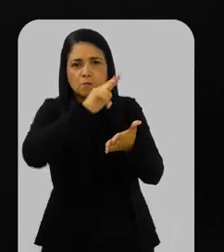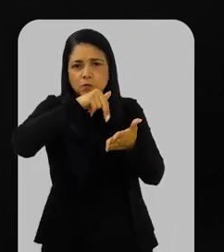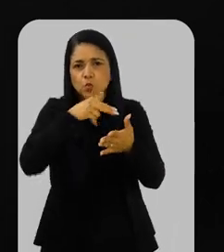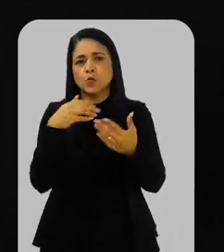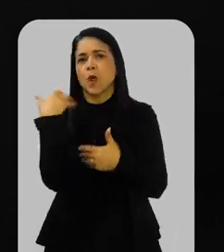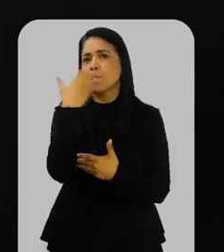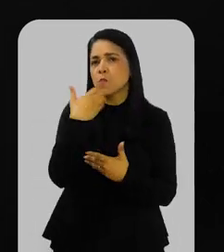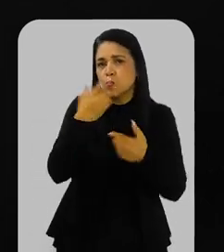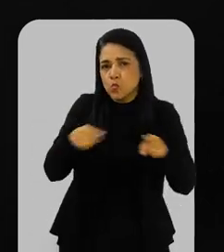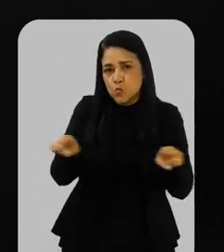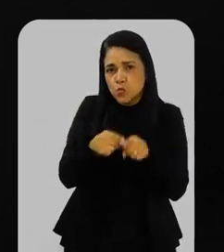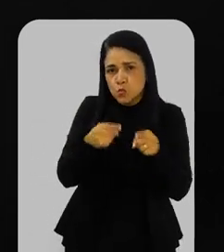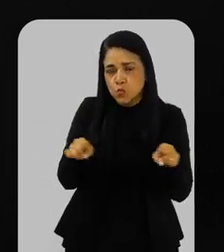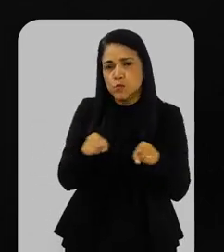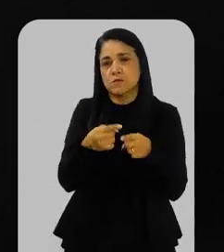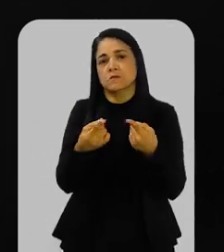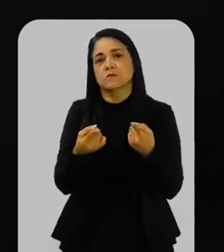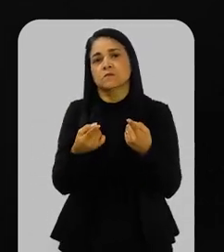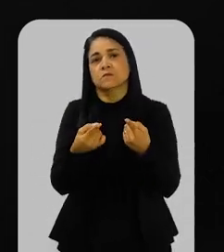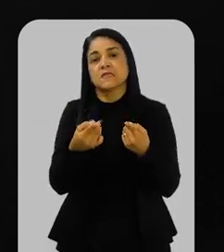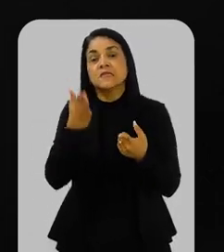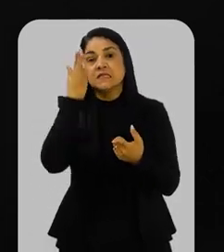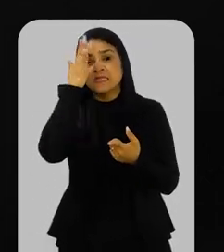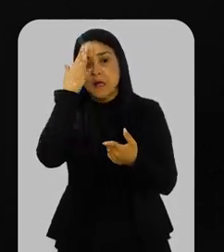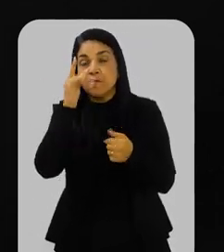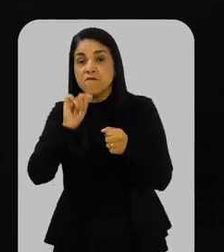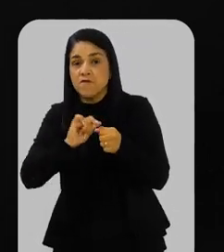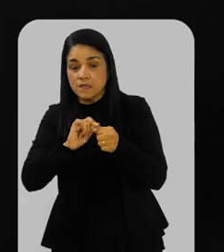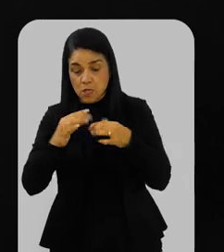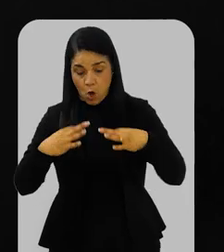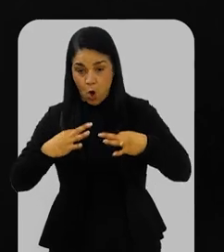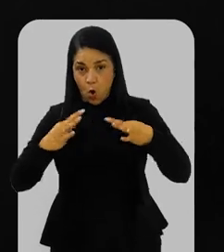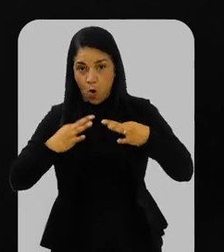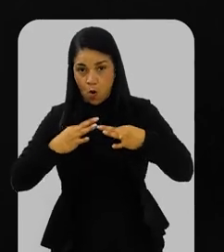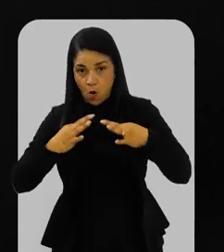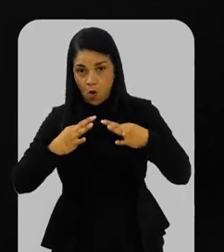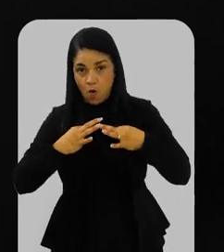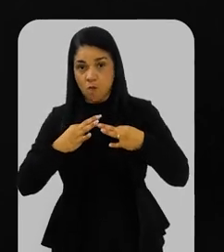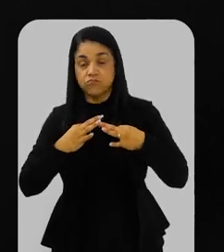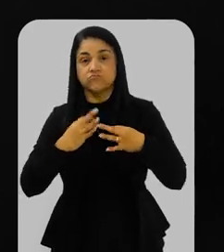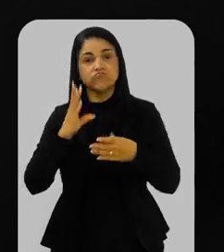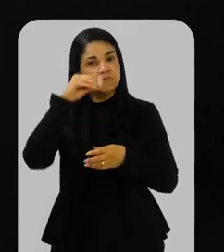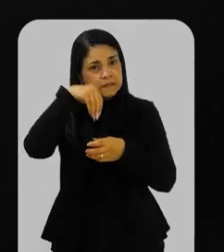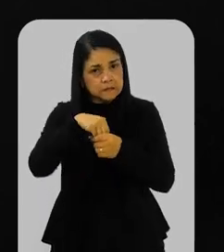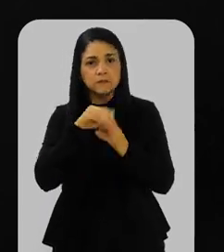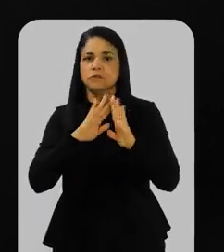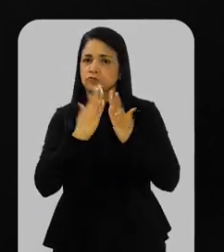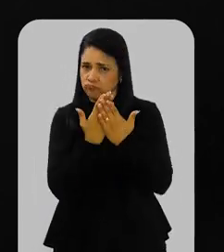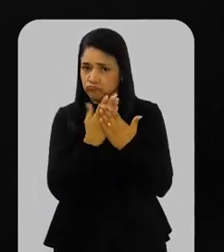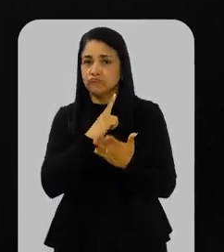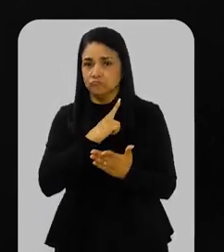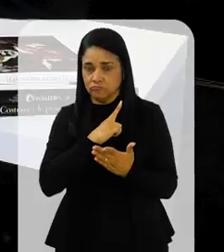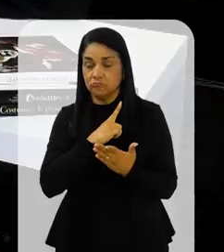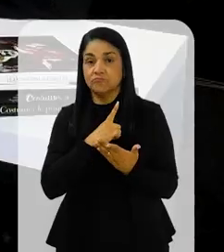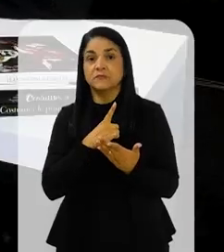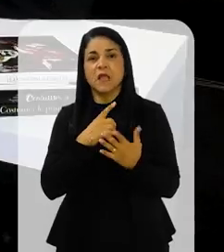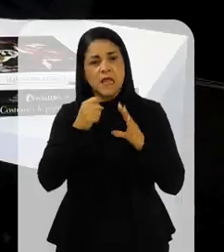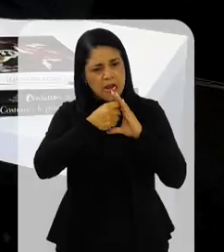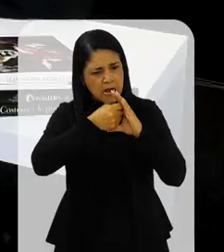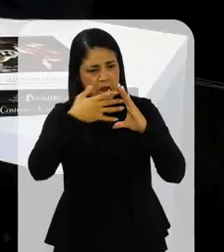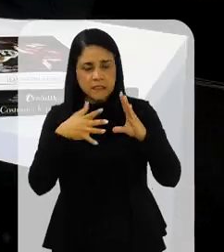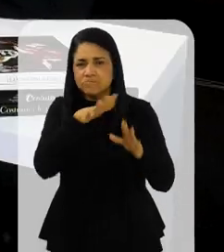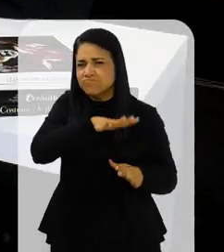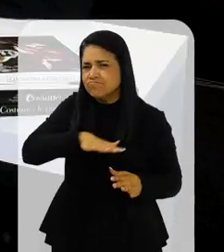tem música, tem oficina do saber fazer das indumentárias também, tudo isso funciona dentro da escolinha. E é uma